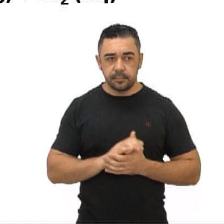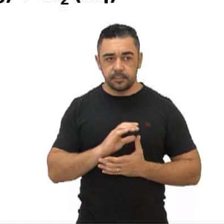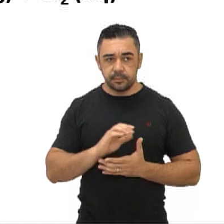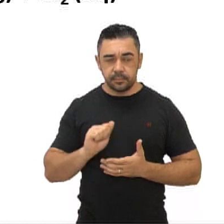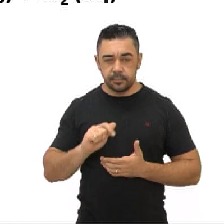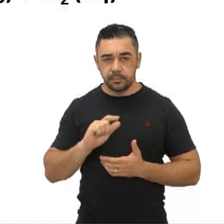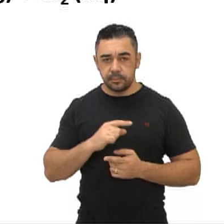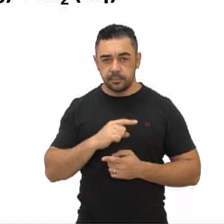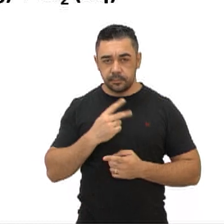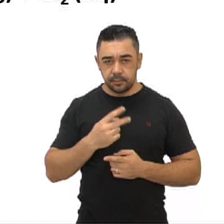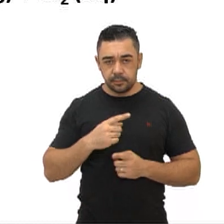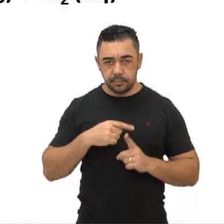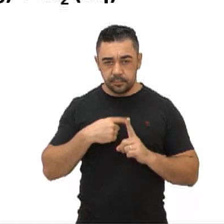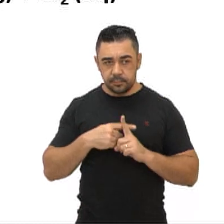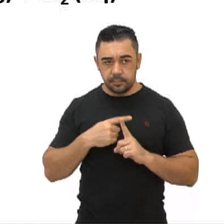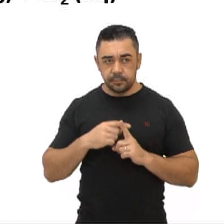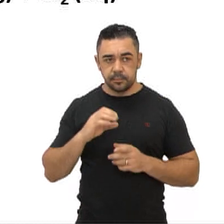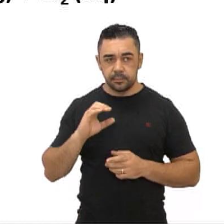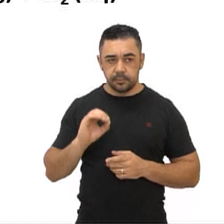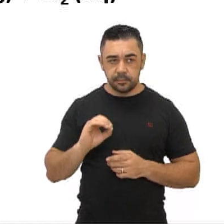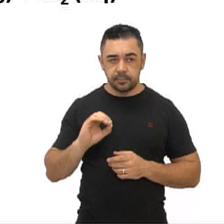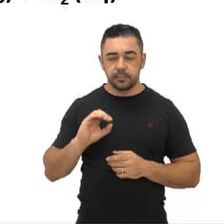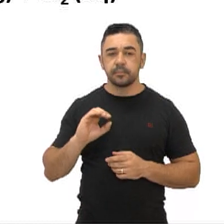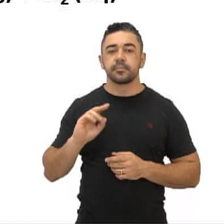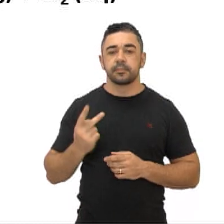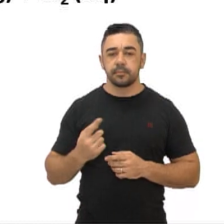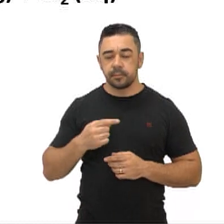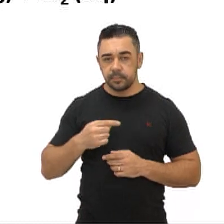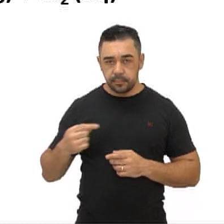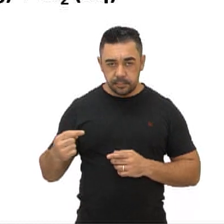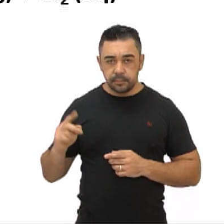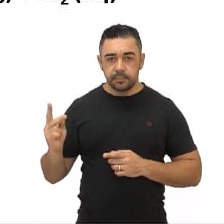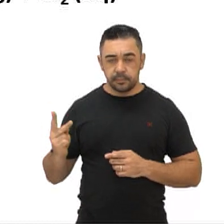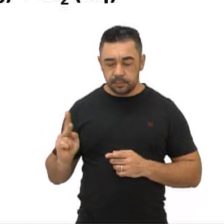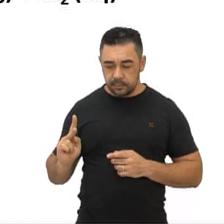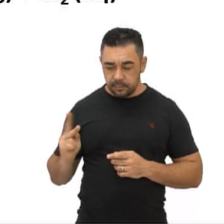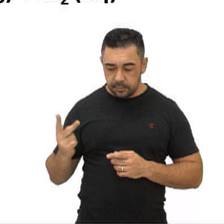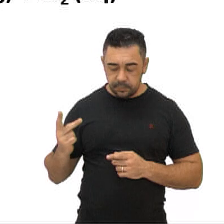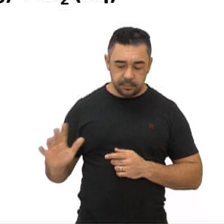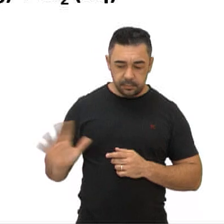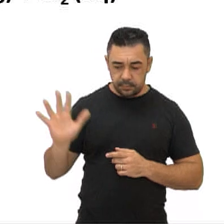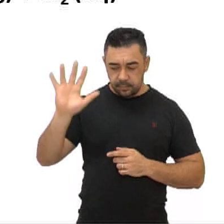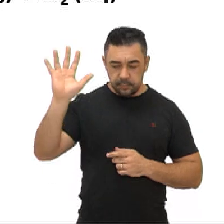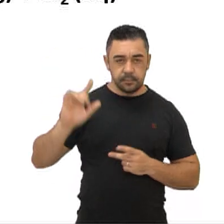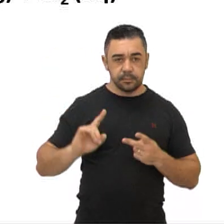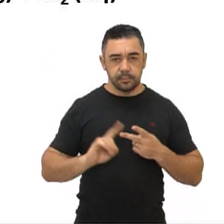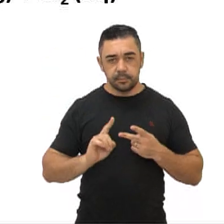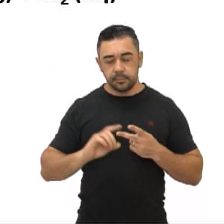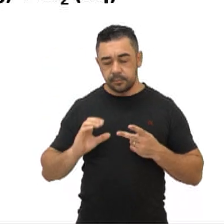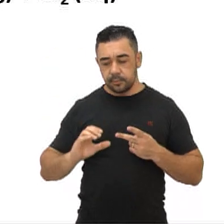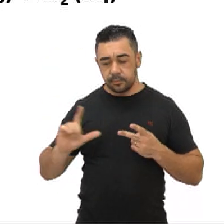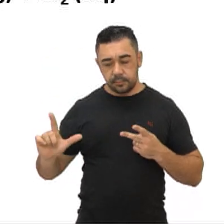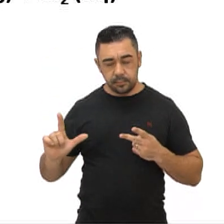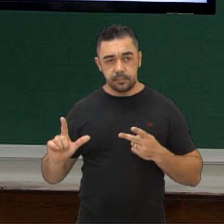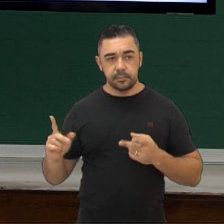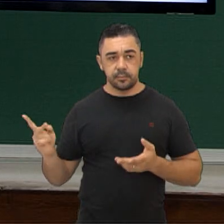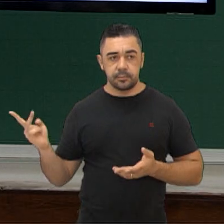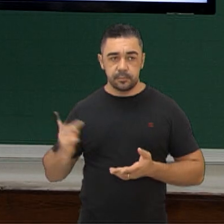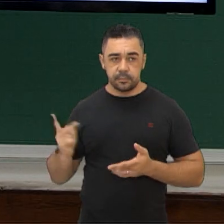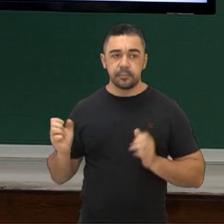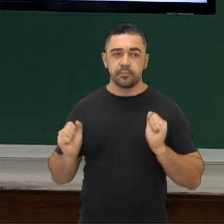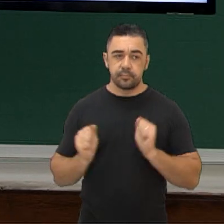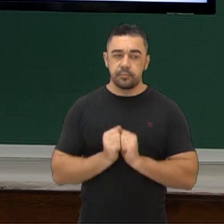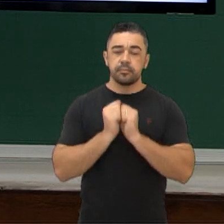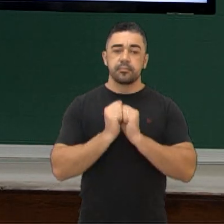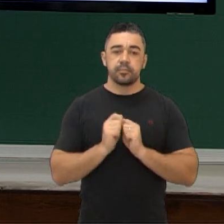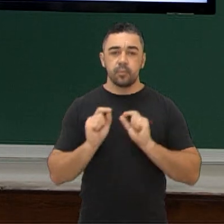Ca2+, OH-, 2OH-, gás, hidrogênio e o cloro. Esses dois aqui você ainda pode escrever